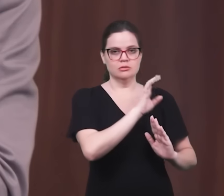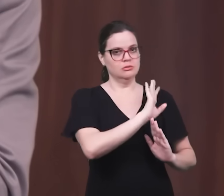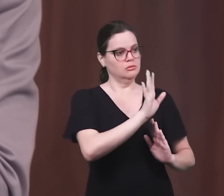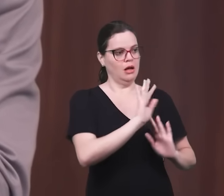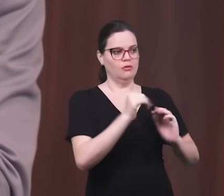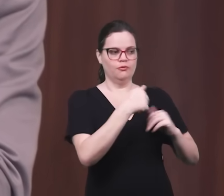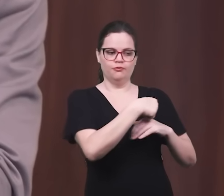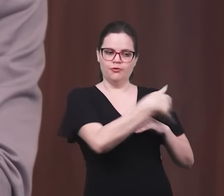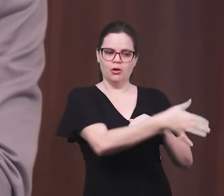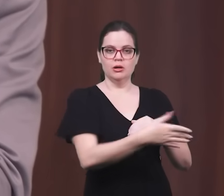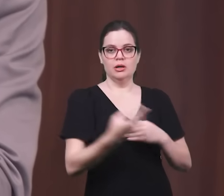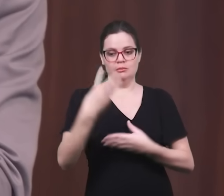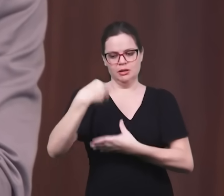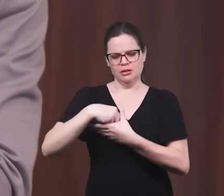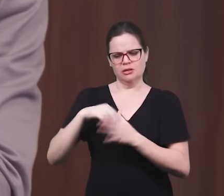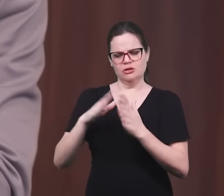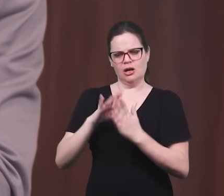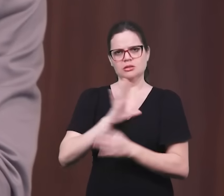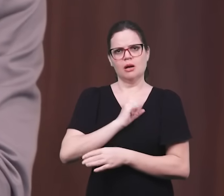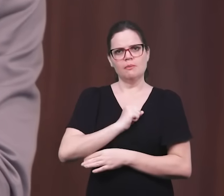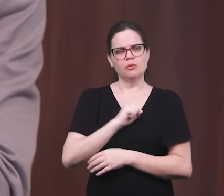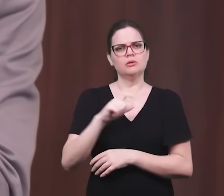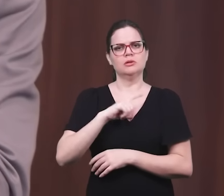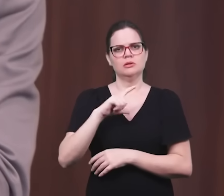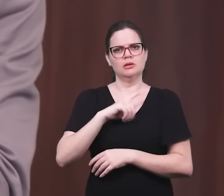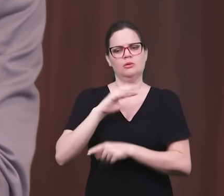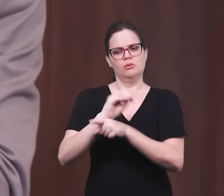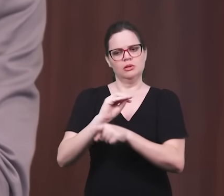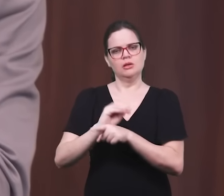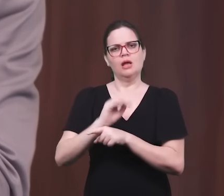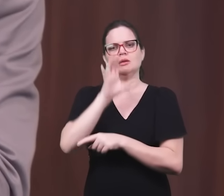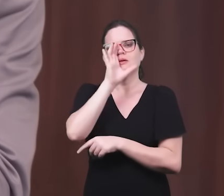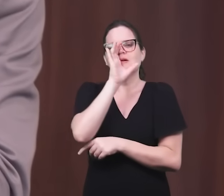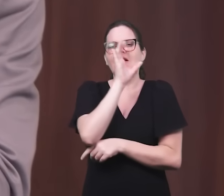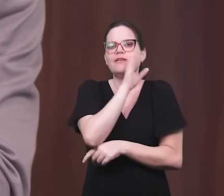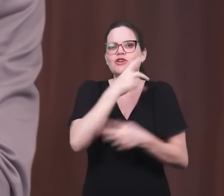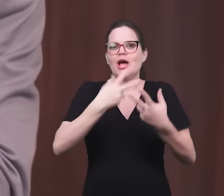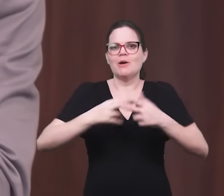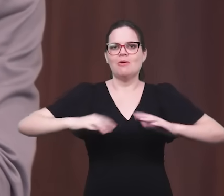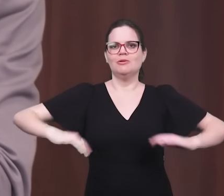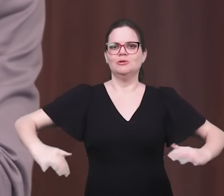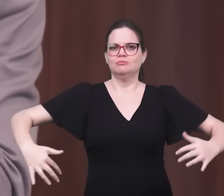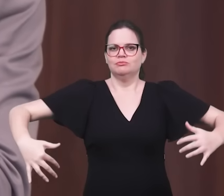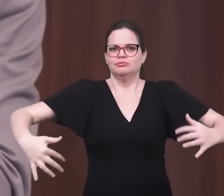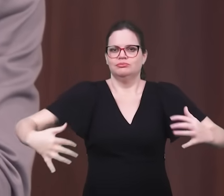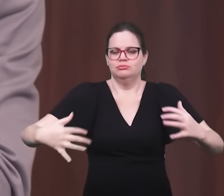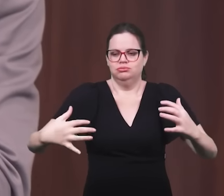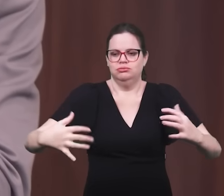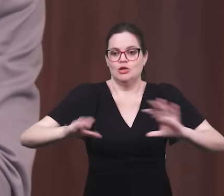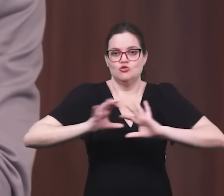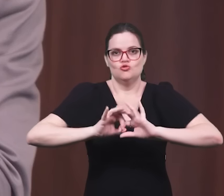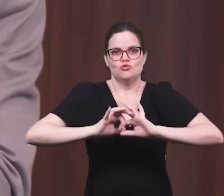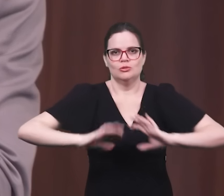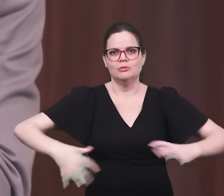calor, né? Dentro do lar tem amor, tem o calor da presença do Senhor, o calor da palavra, o calor que o